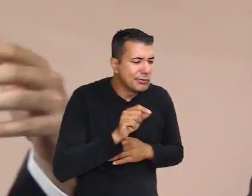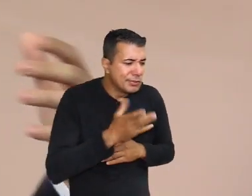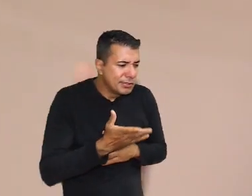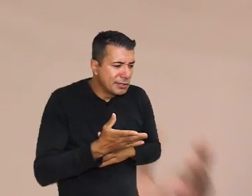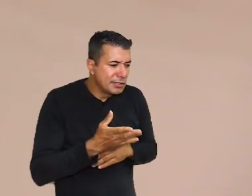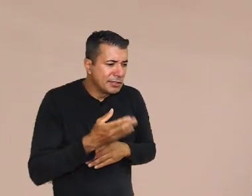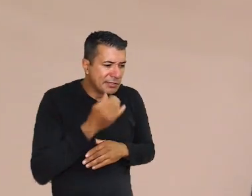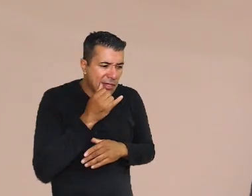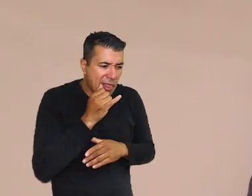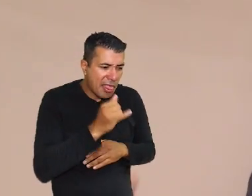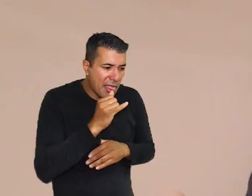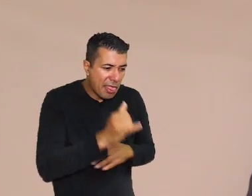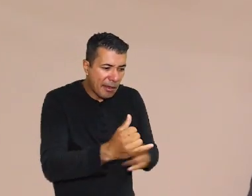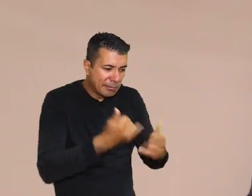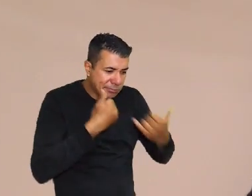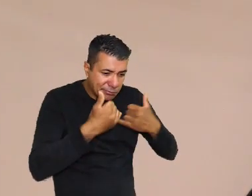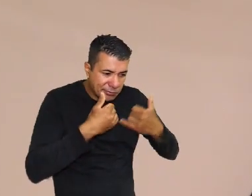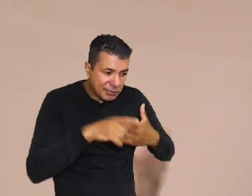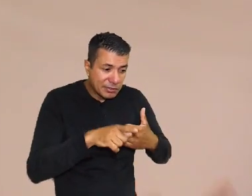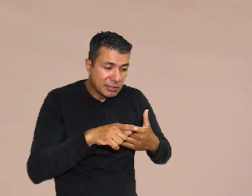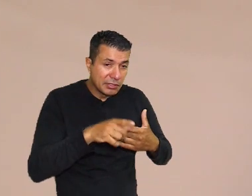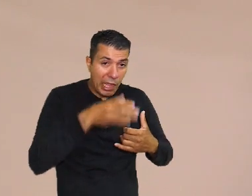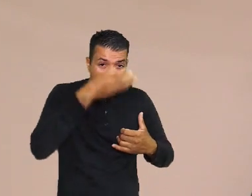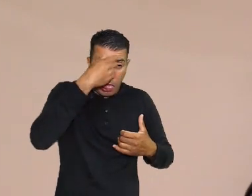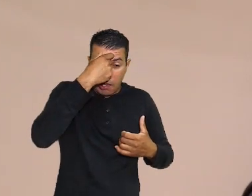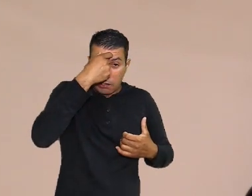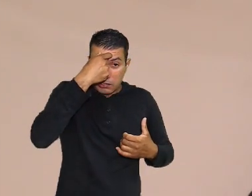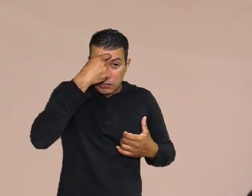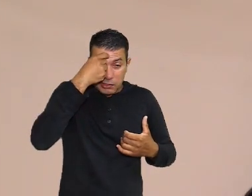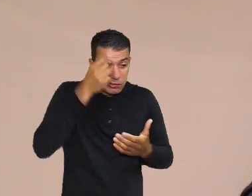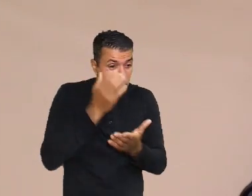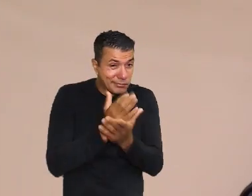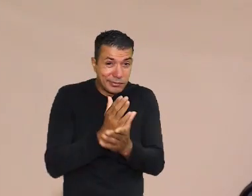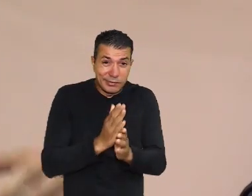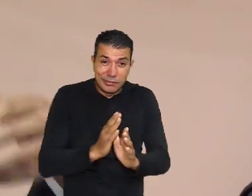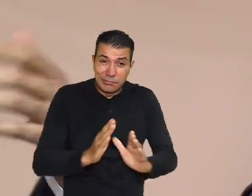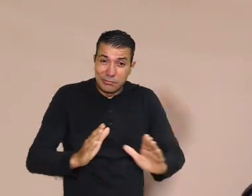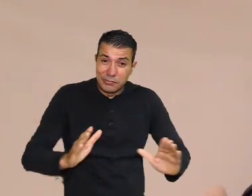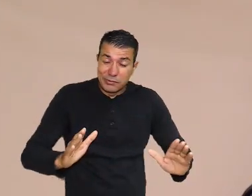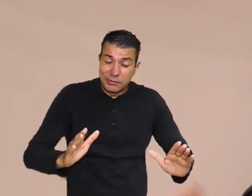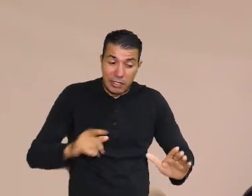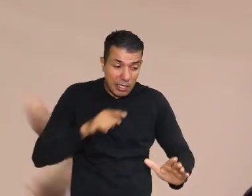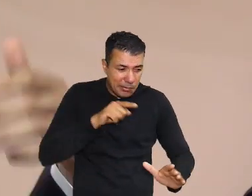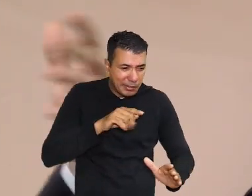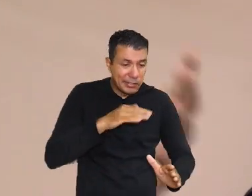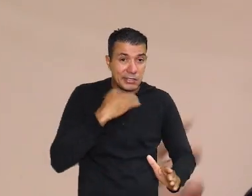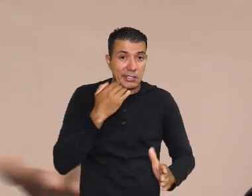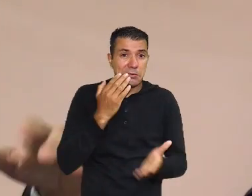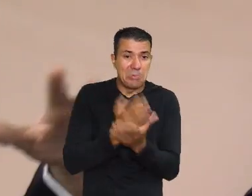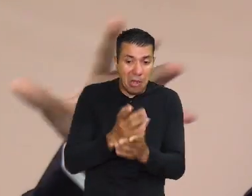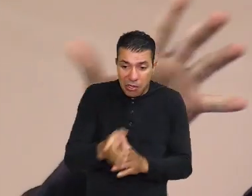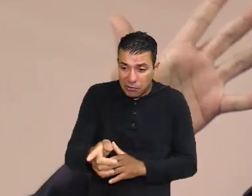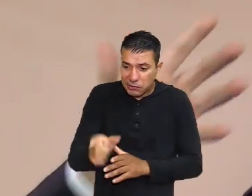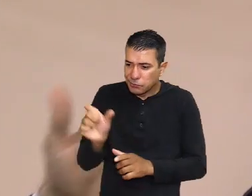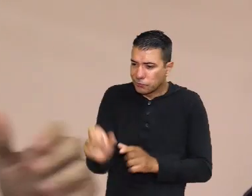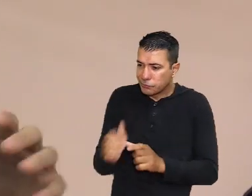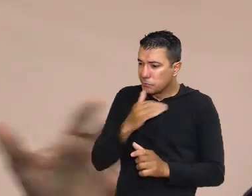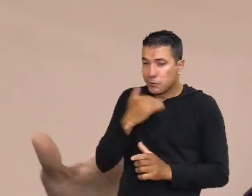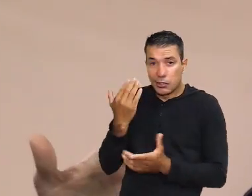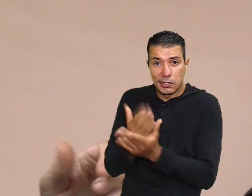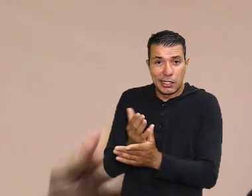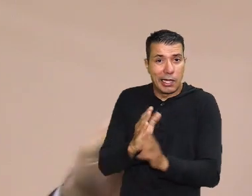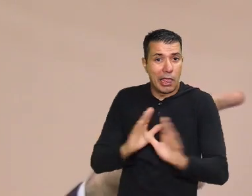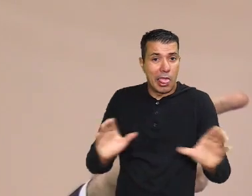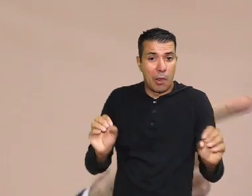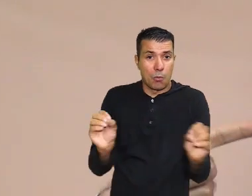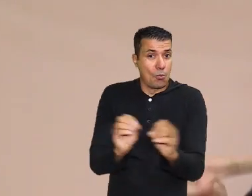sabem de coisa nenhuma, e a memória jaz no esquecimento. Sim. Então, a partir do momento que ele morre, ele não está conhecendo, não está sabendo o que está acontecendo em sua